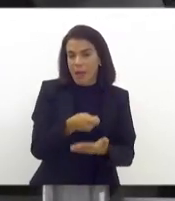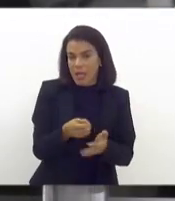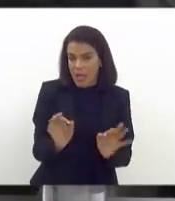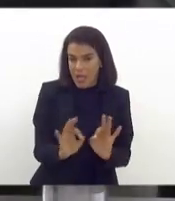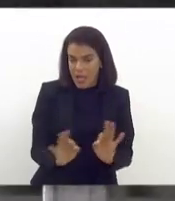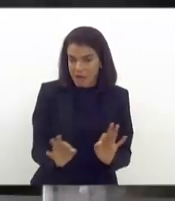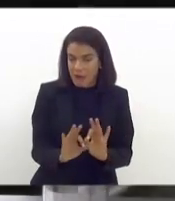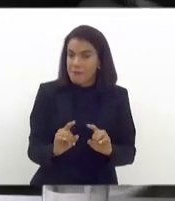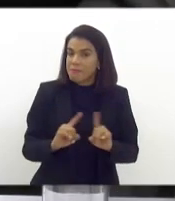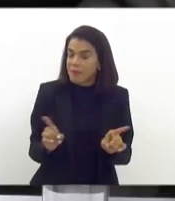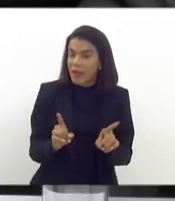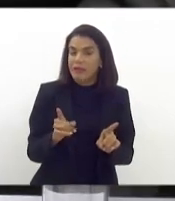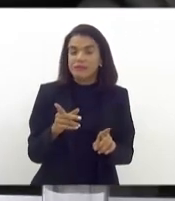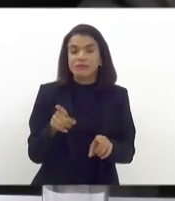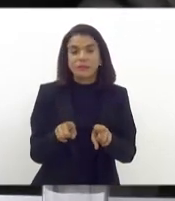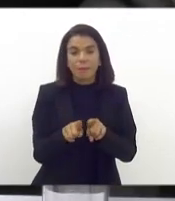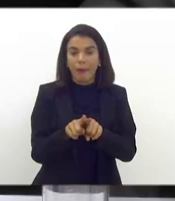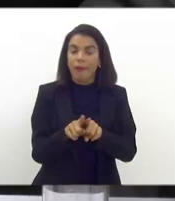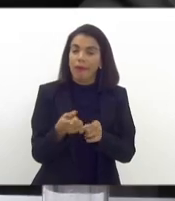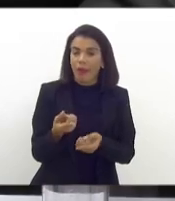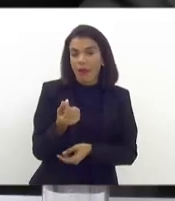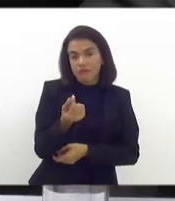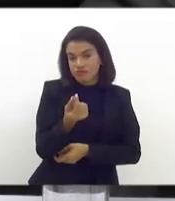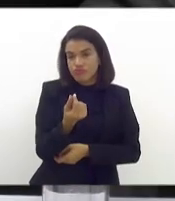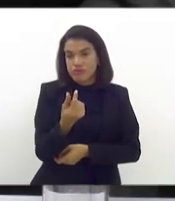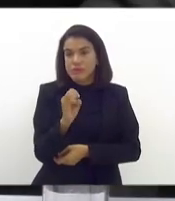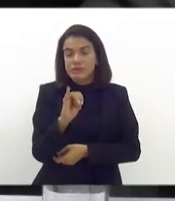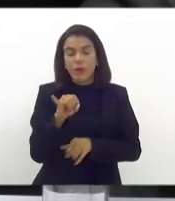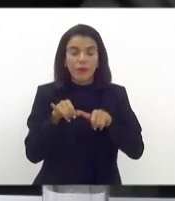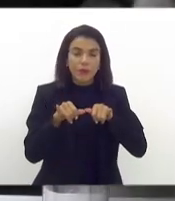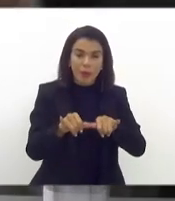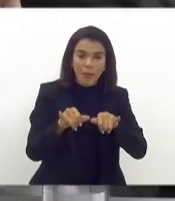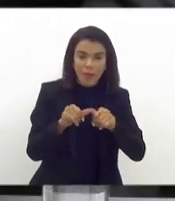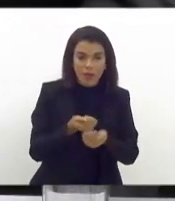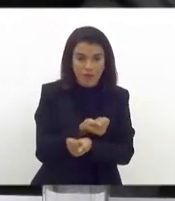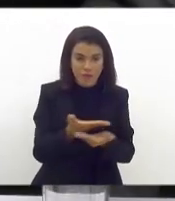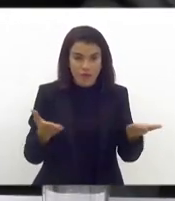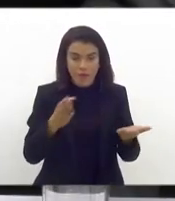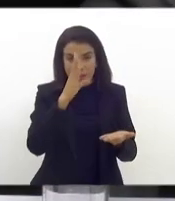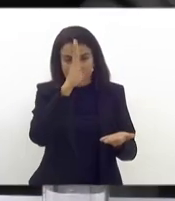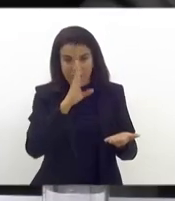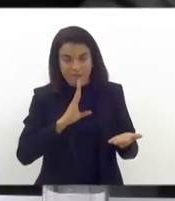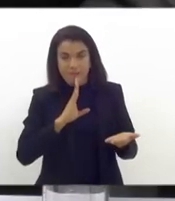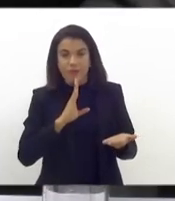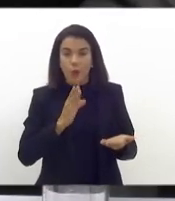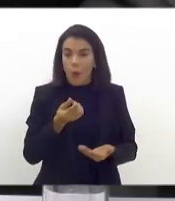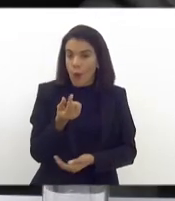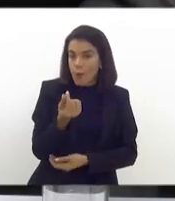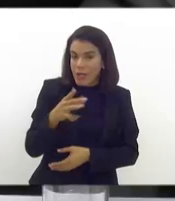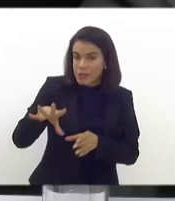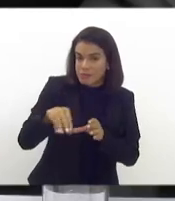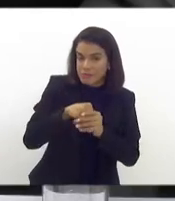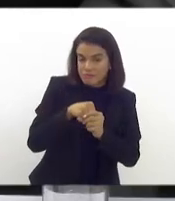se trate, na verdade, de uma externalização de custo. Evidentemente, se o supermercado fornece gratuitamente, o preço está